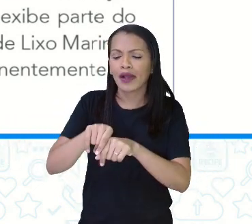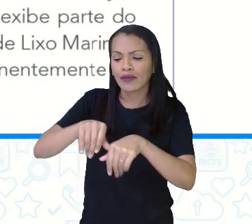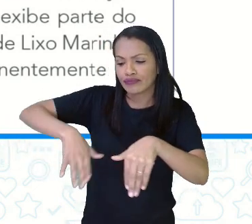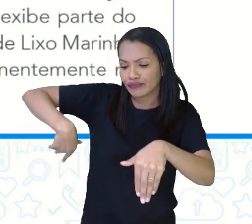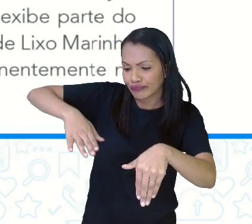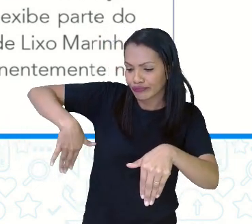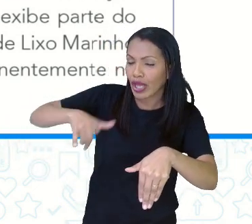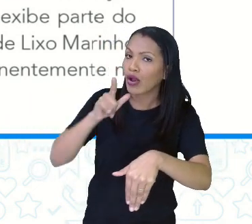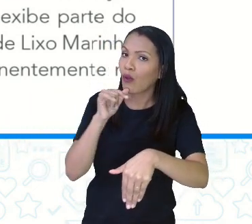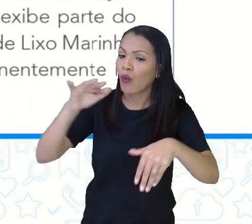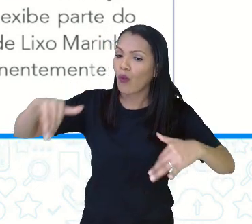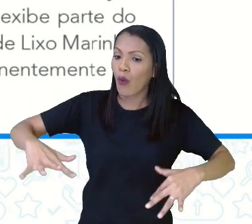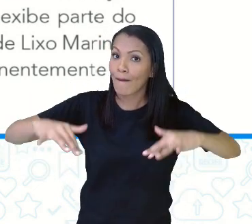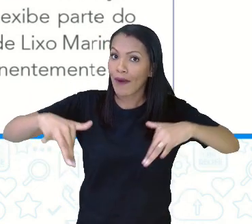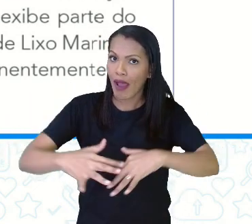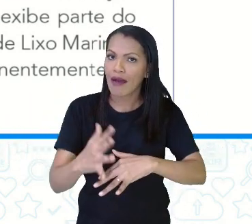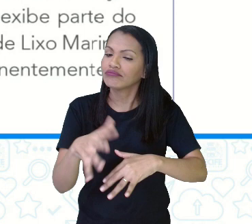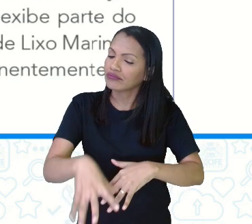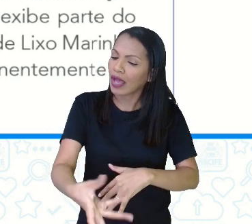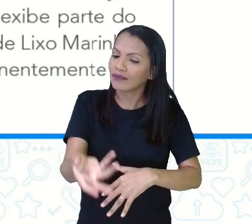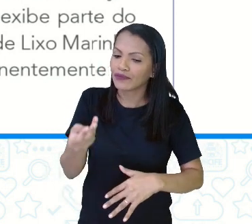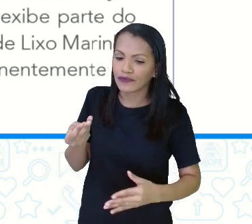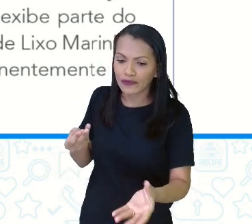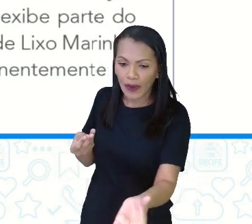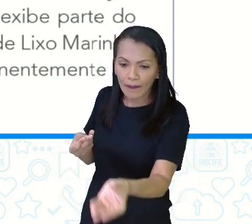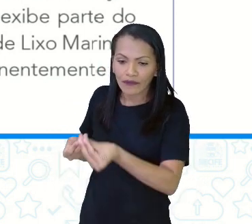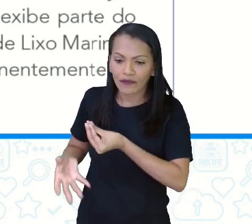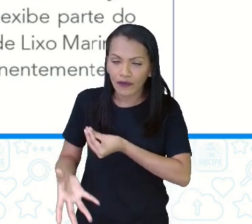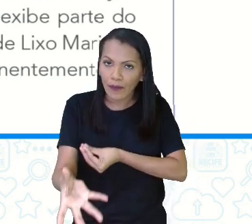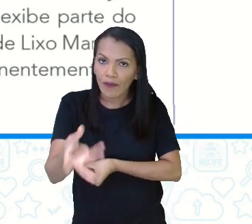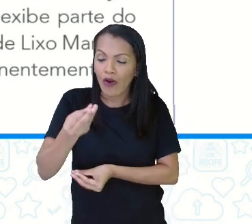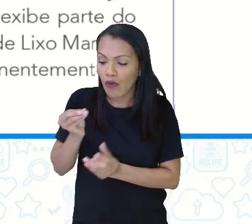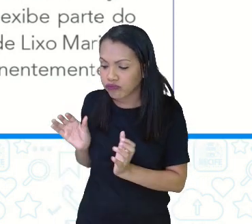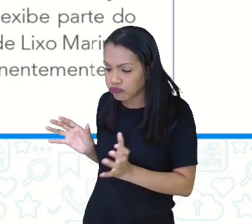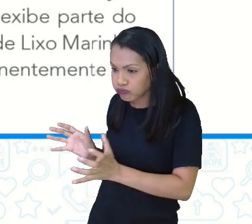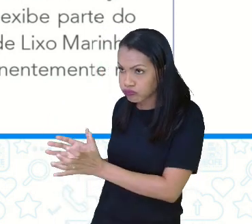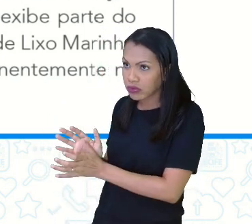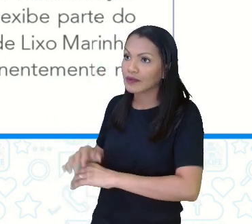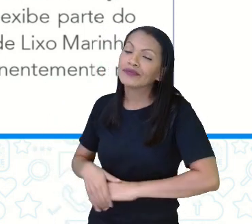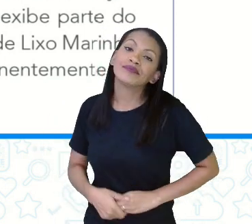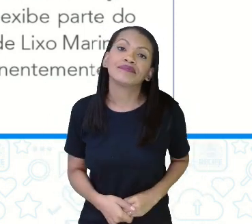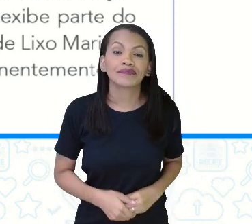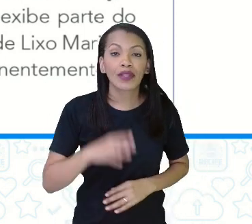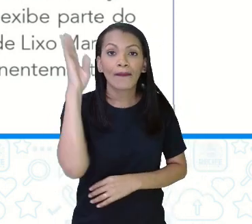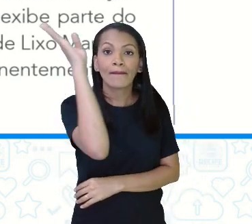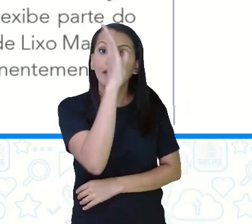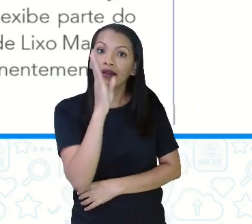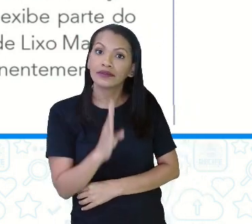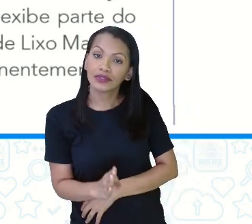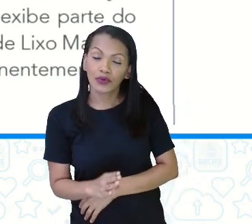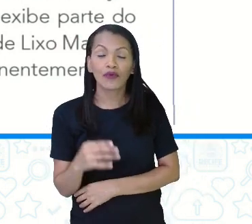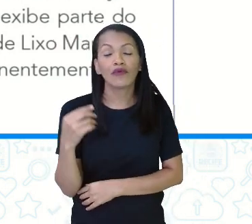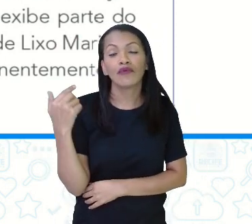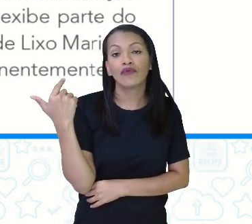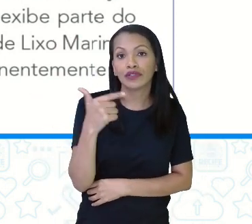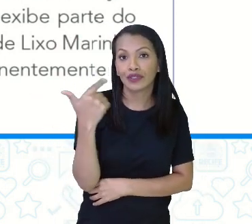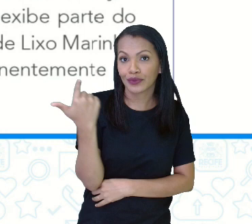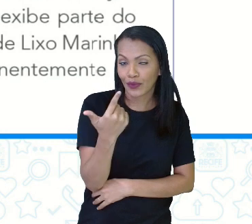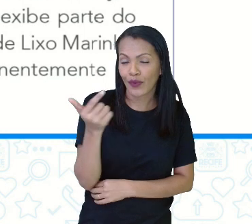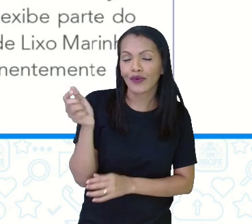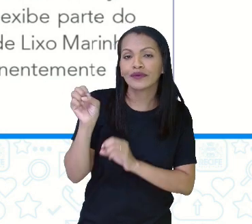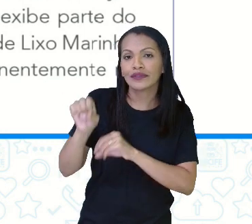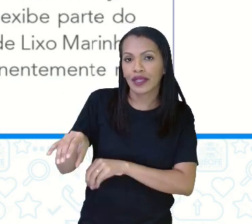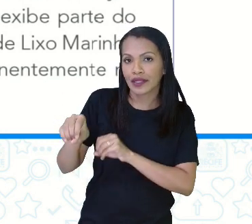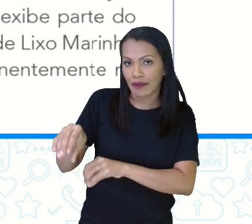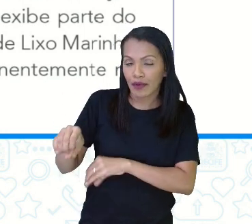pouquinho sobre o que essa notícia fala. Brasil, 22 de setembro de 2020. Em homenagem